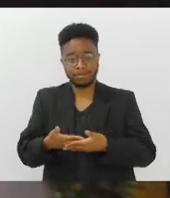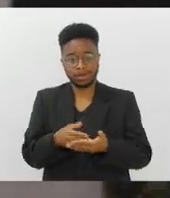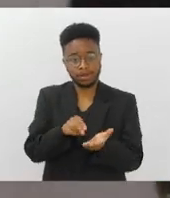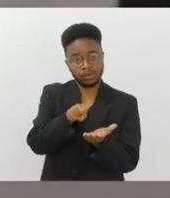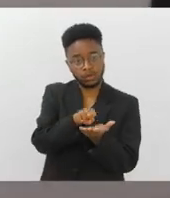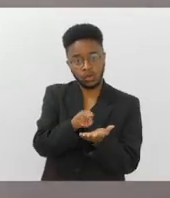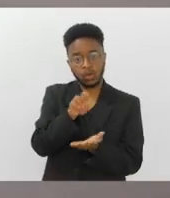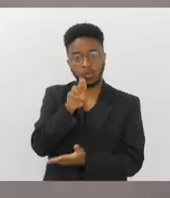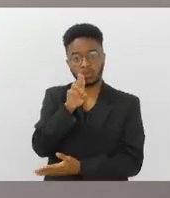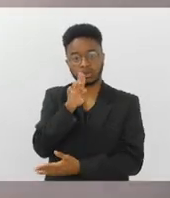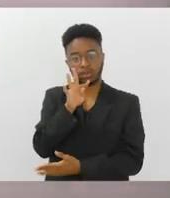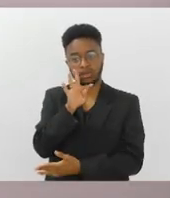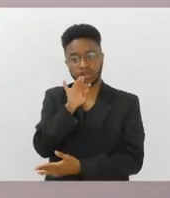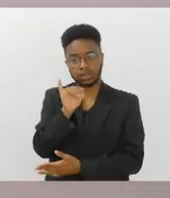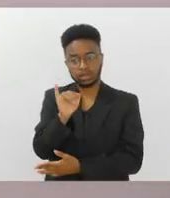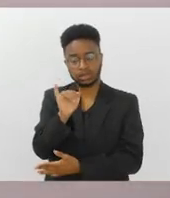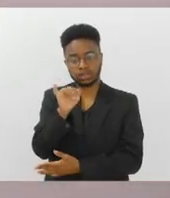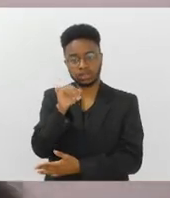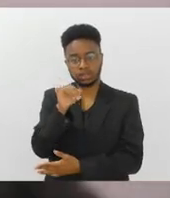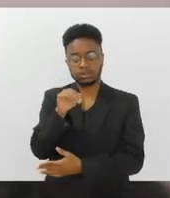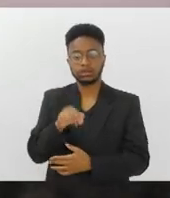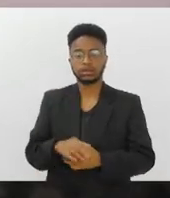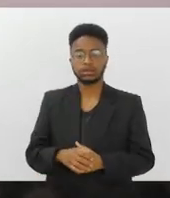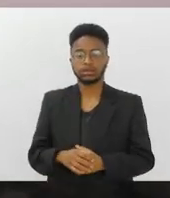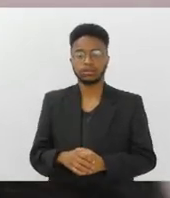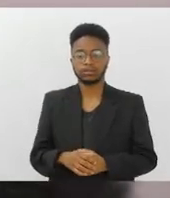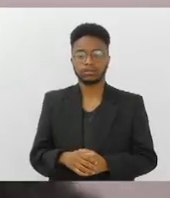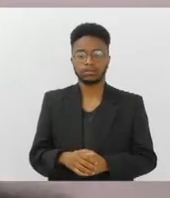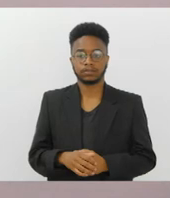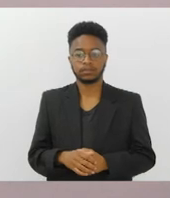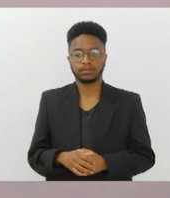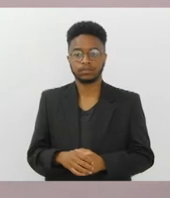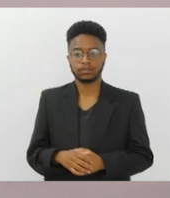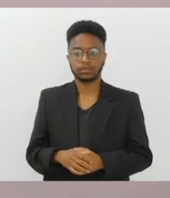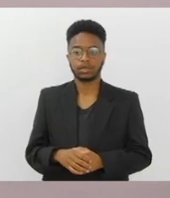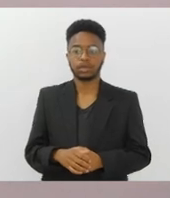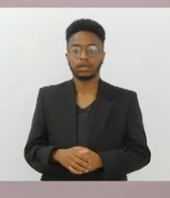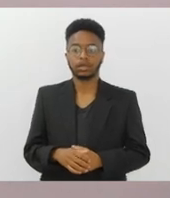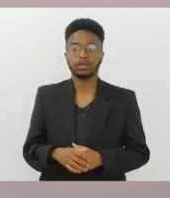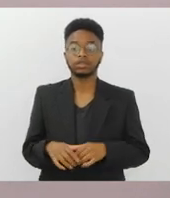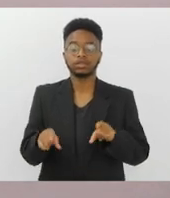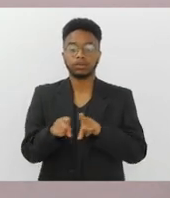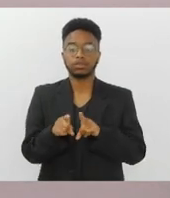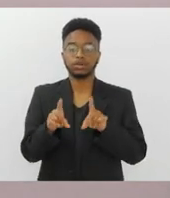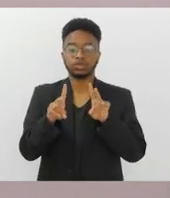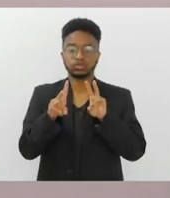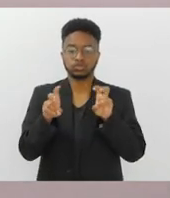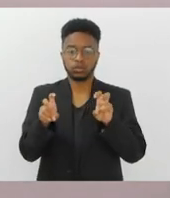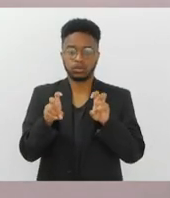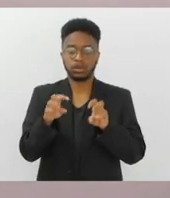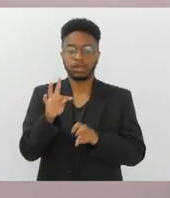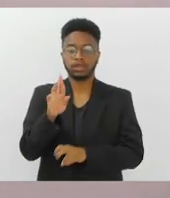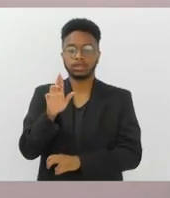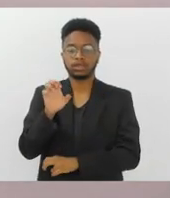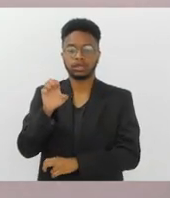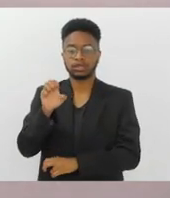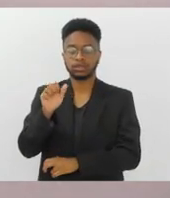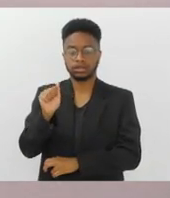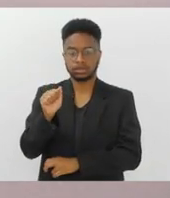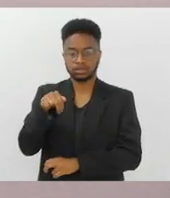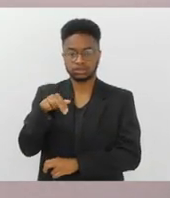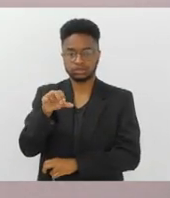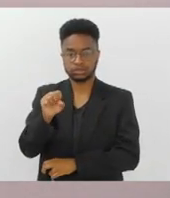UTI, UTIM, né, que é importante saber. Aqui, com relação à translactação, o que as mães precisam